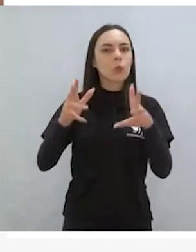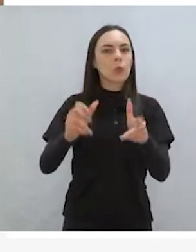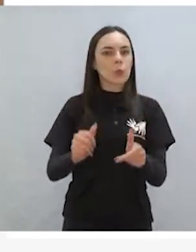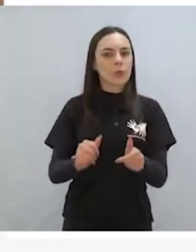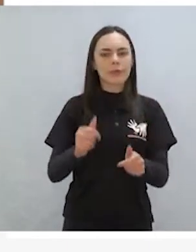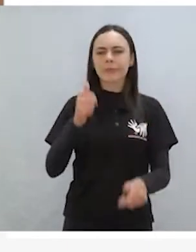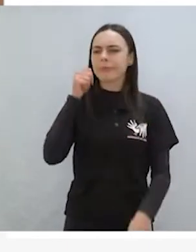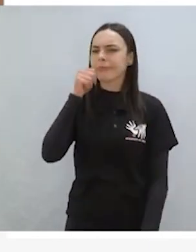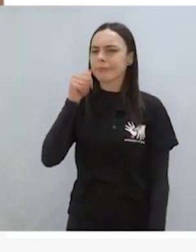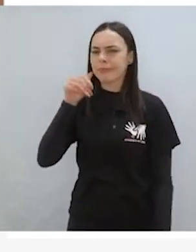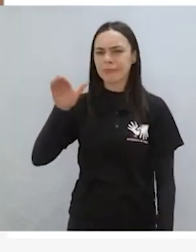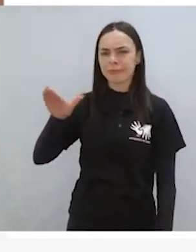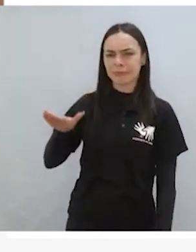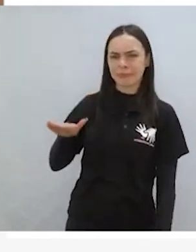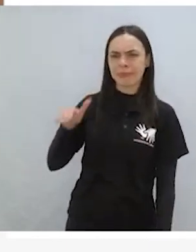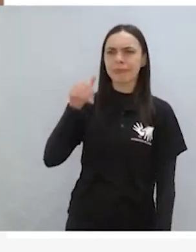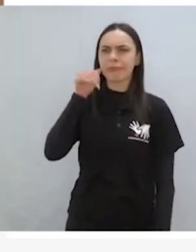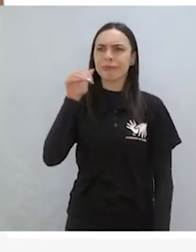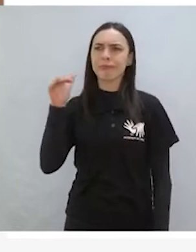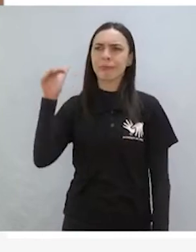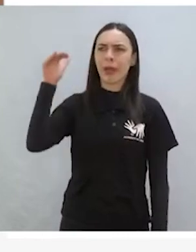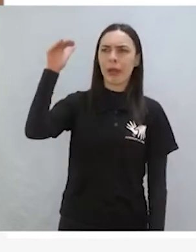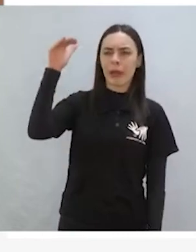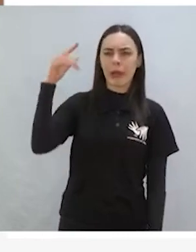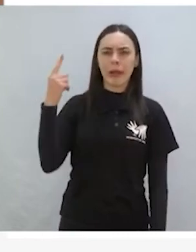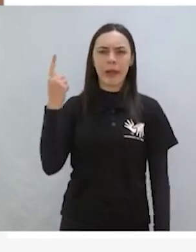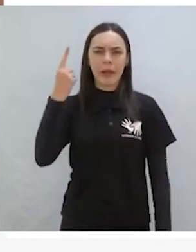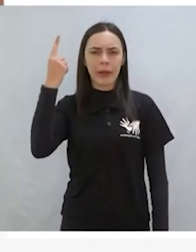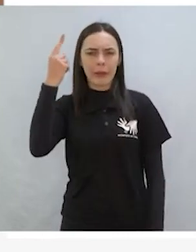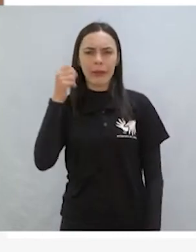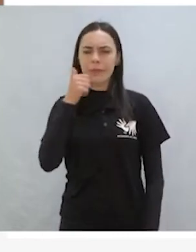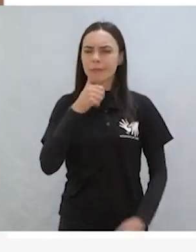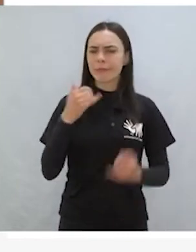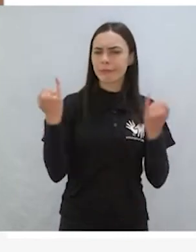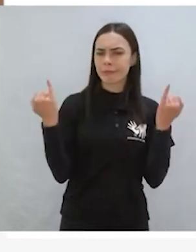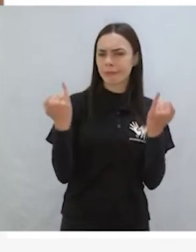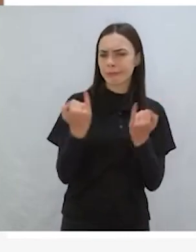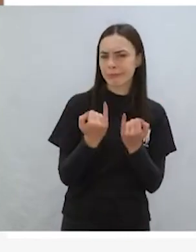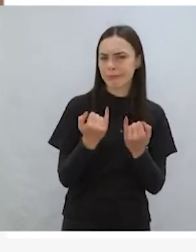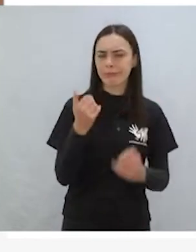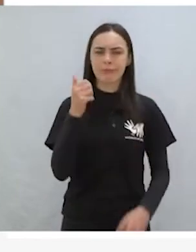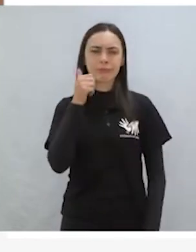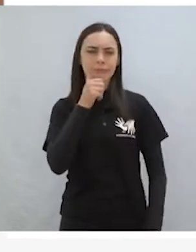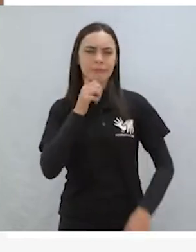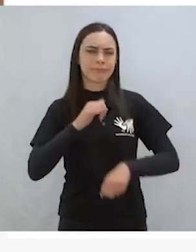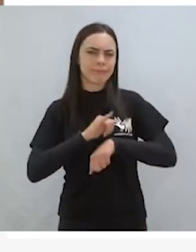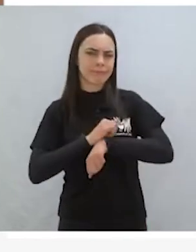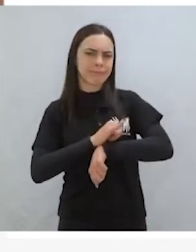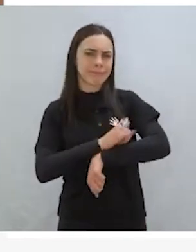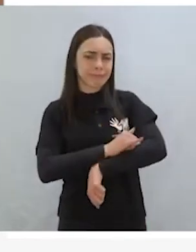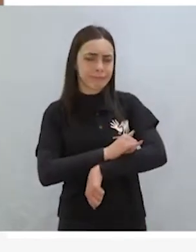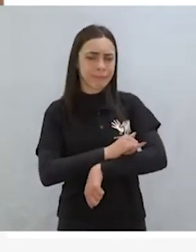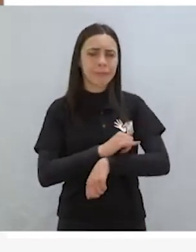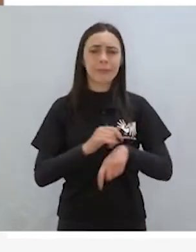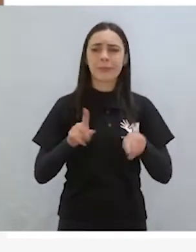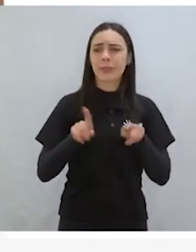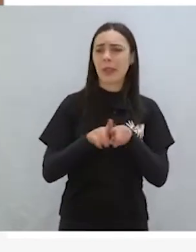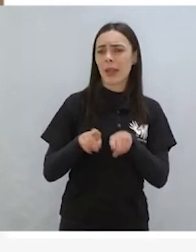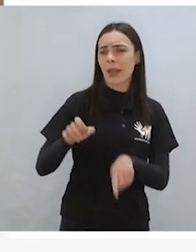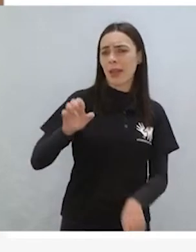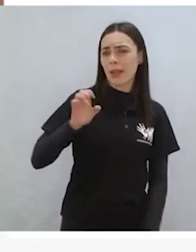mesmo. As baixas e as altas, as magras e as